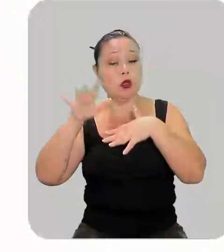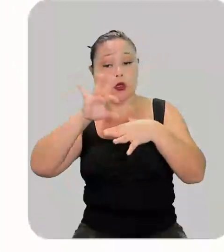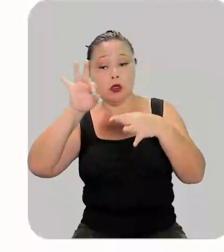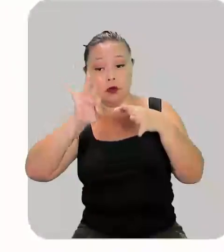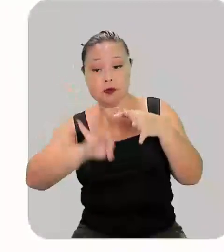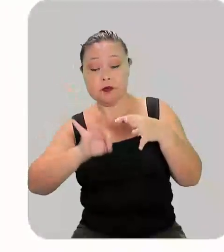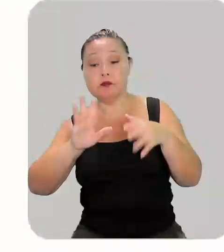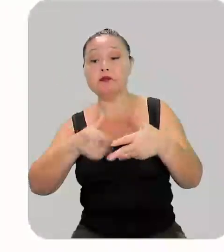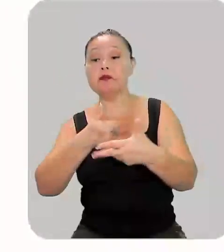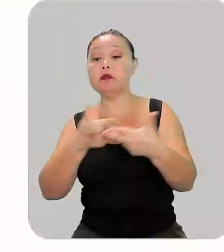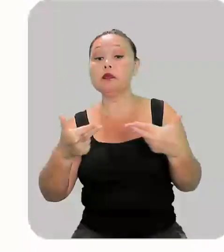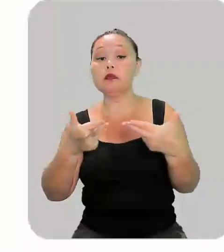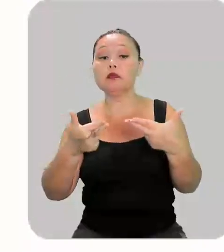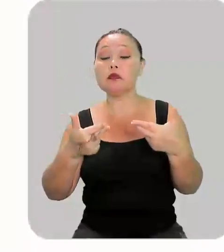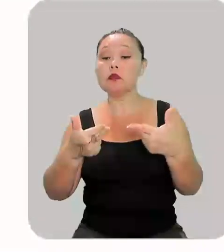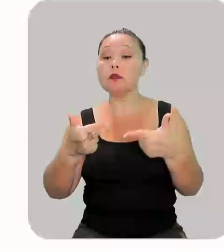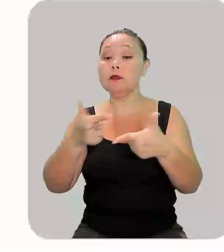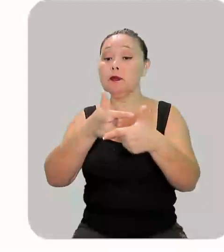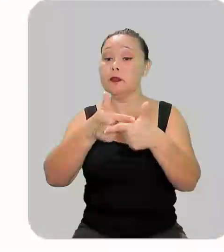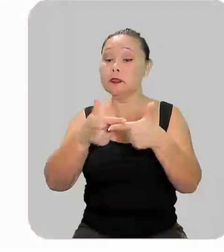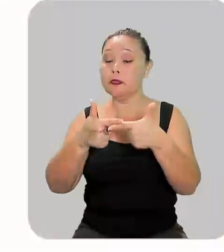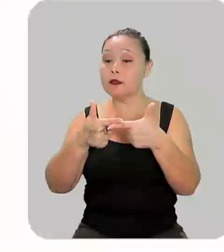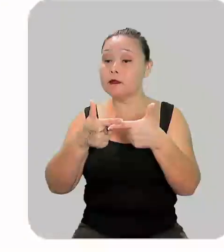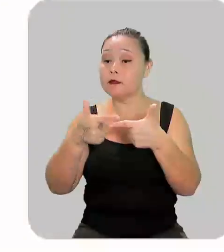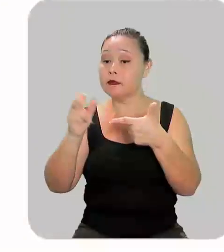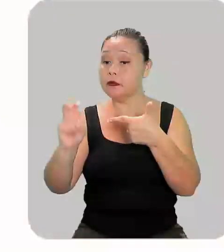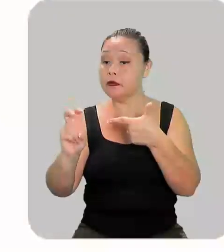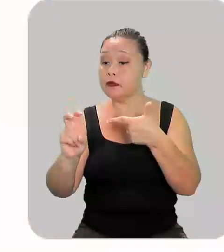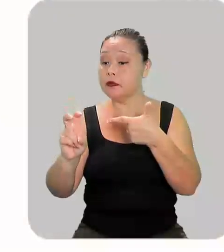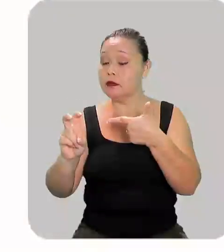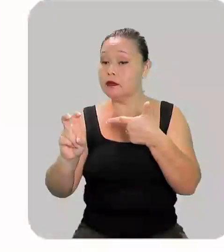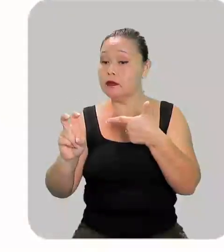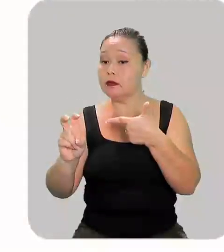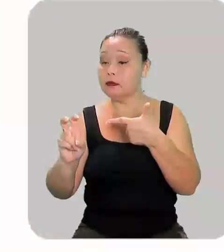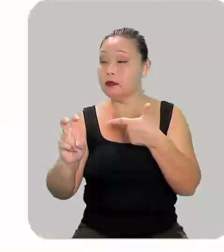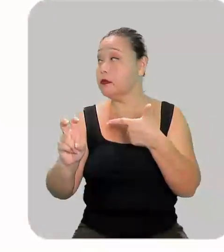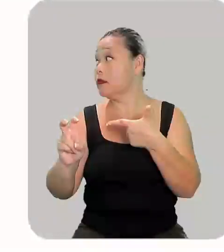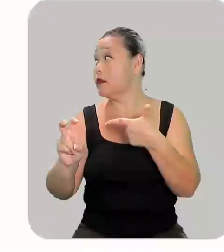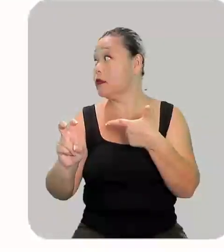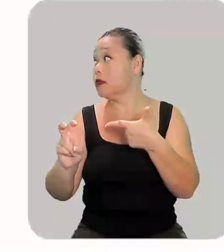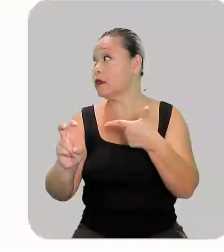matemática, né, das coisas. Dividir por 5 é o mesmo, né, é o mesmo que calcular